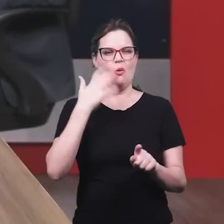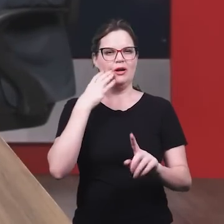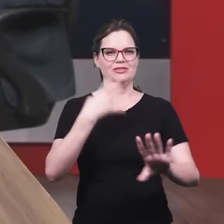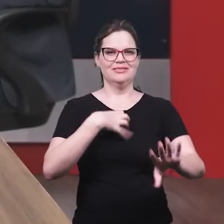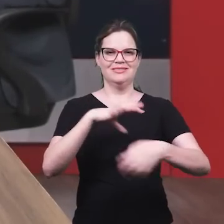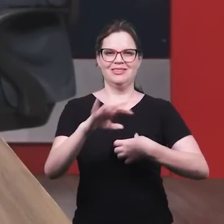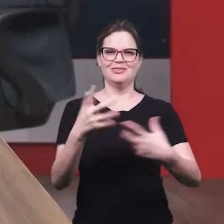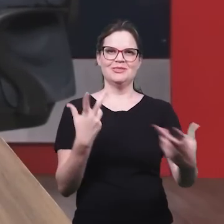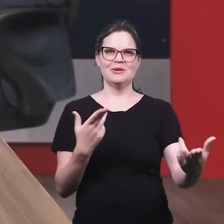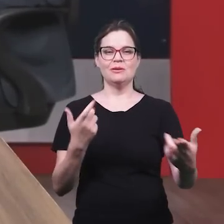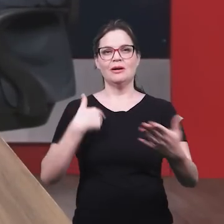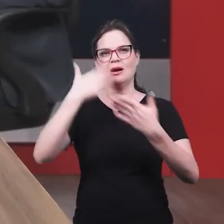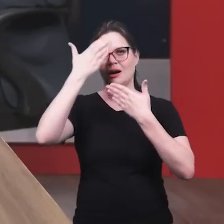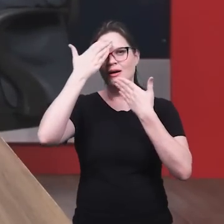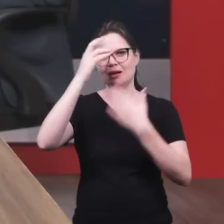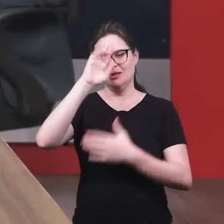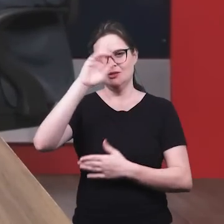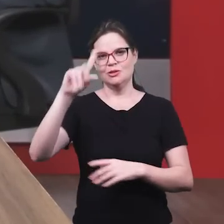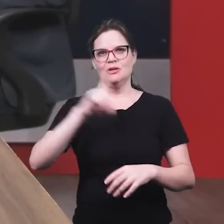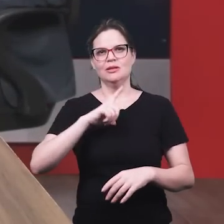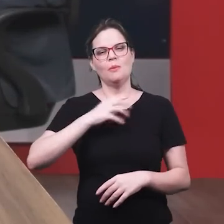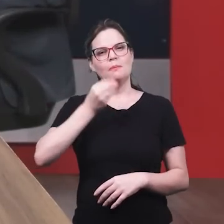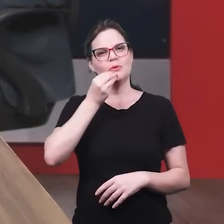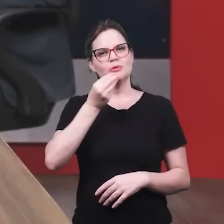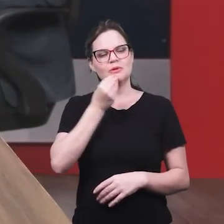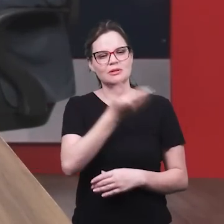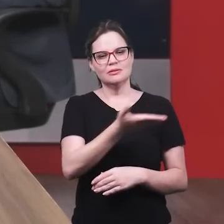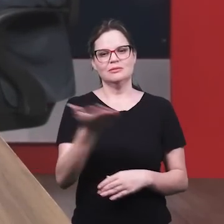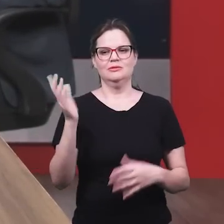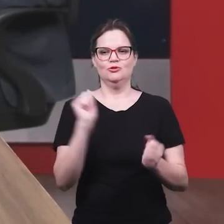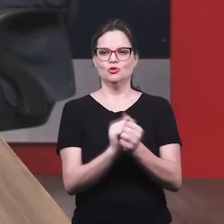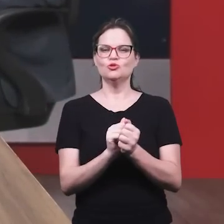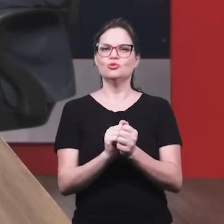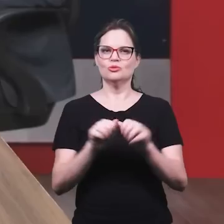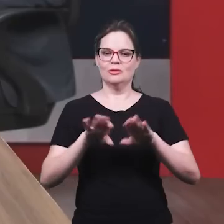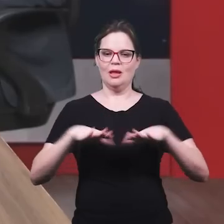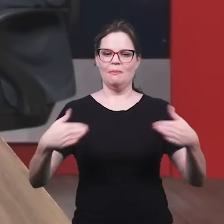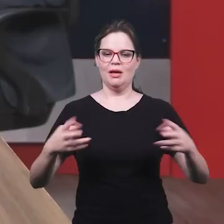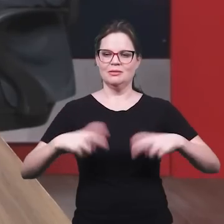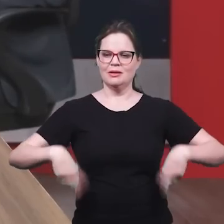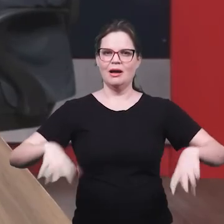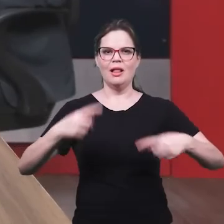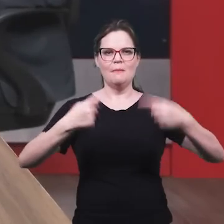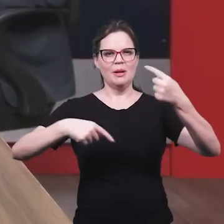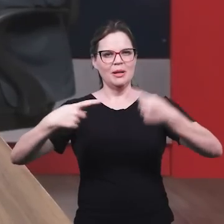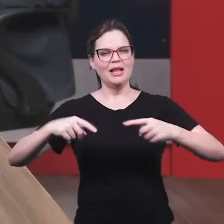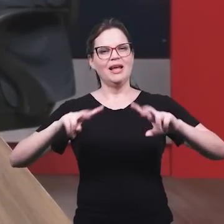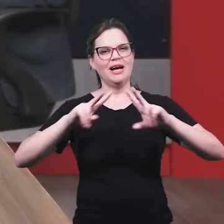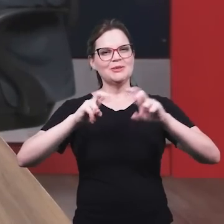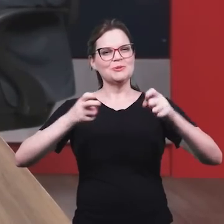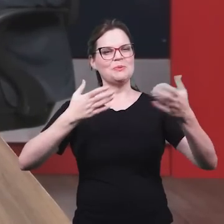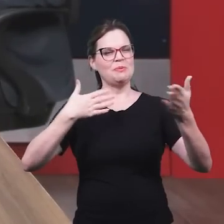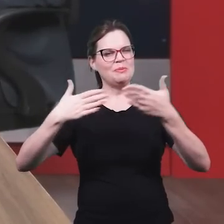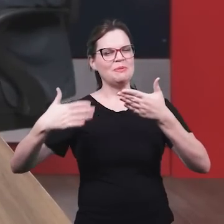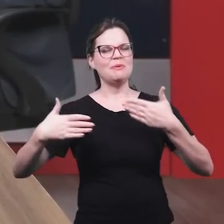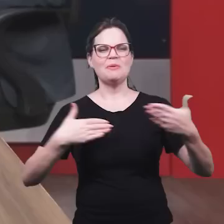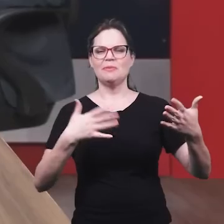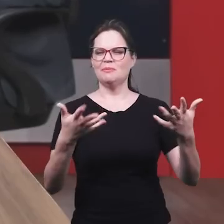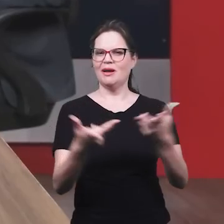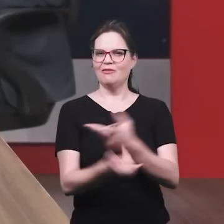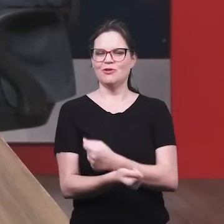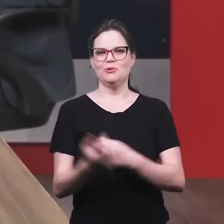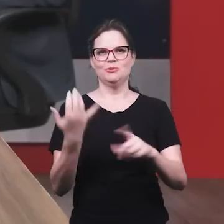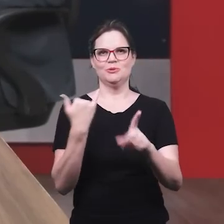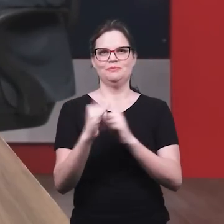agradecer ao Senhor pela oportunidade que hoje nós temos aqui Com certeza. de discutir esse assunto tão rico, né, na presença do Senhor, e temos aqui